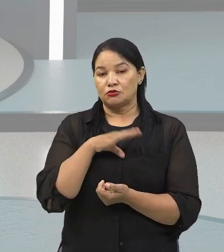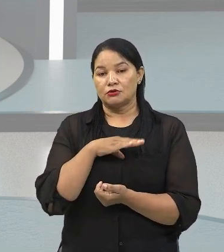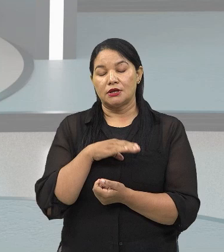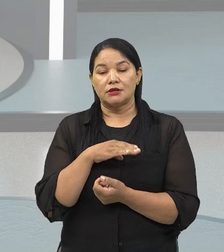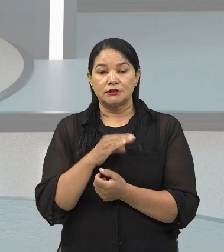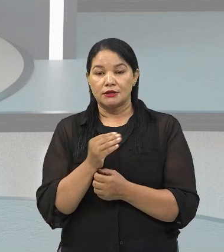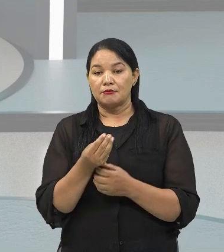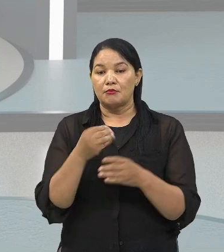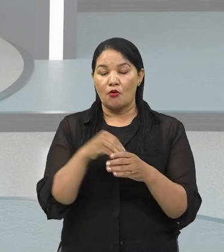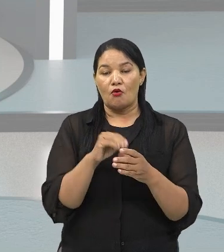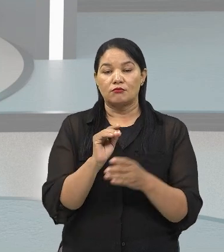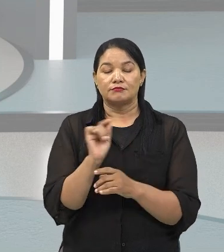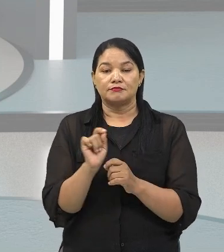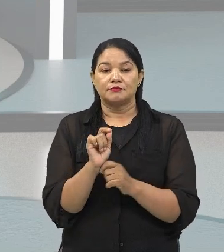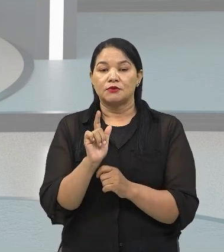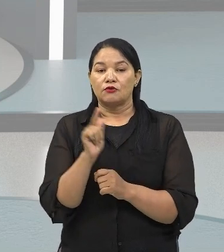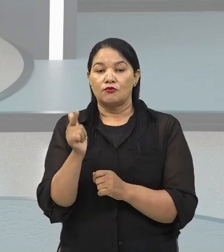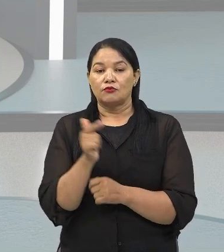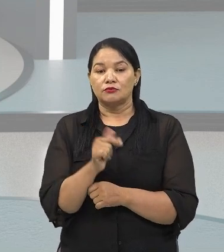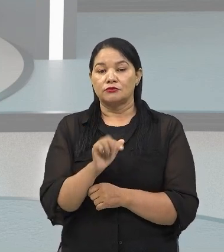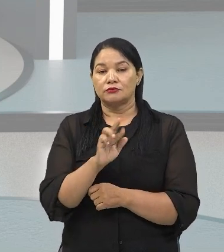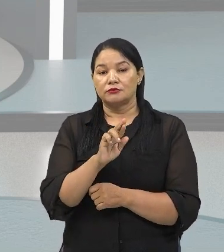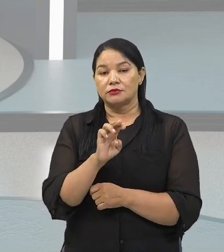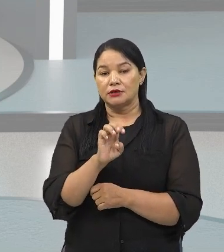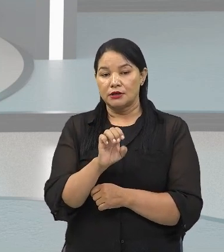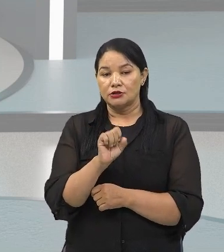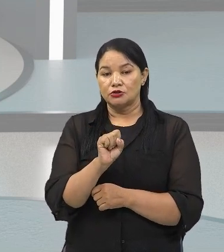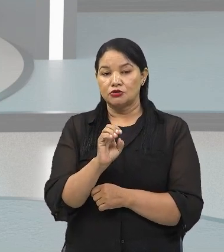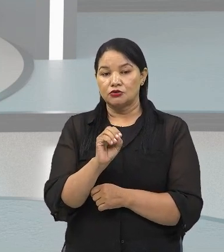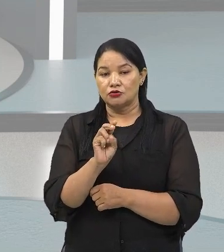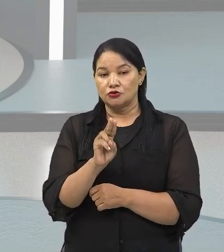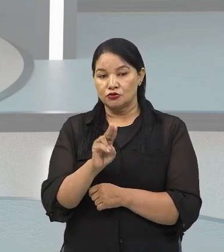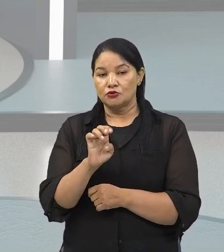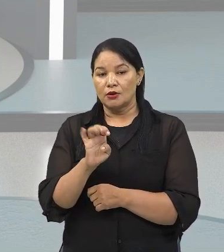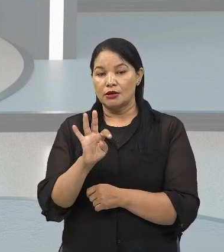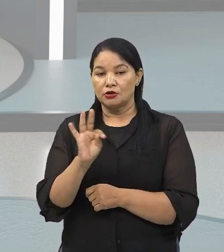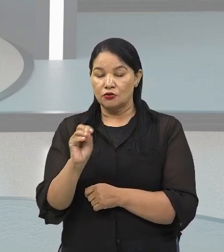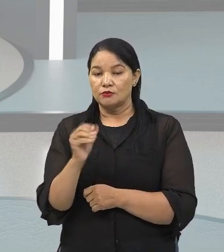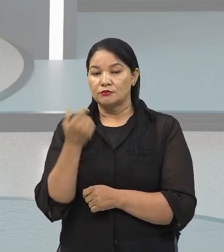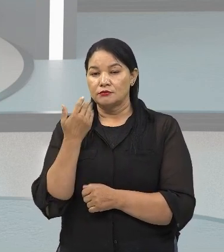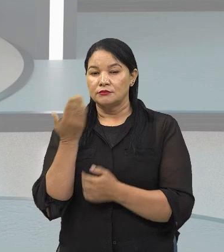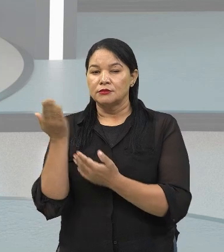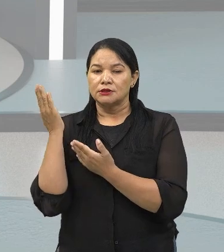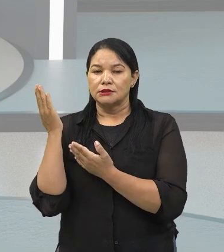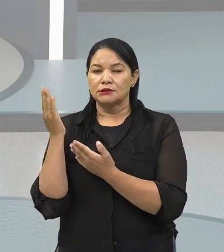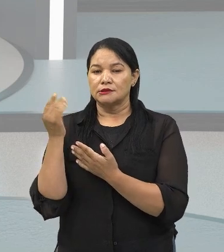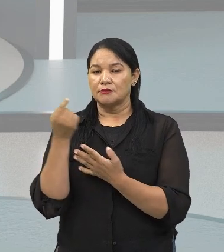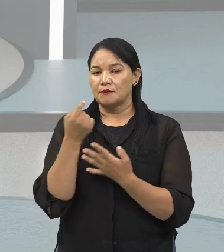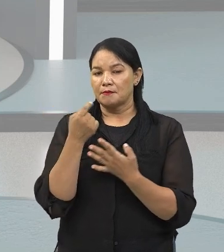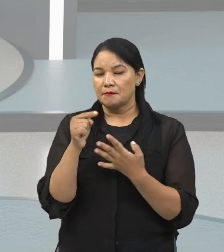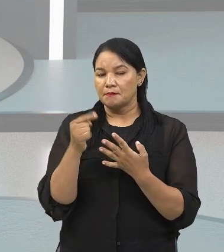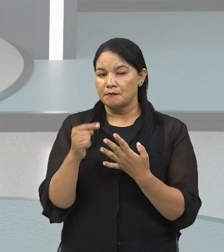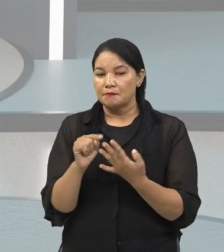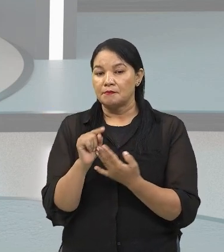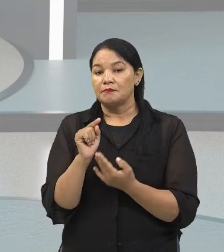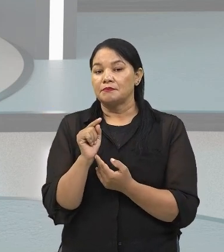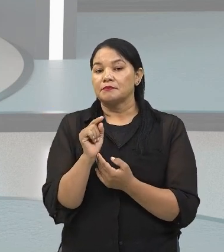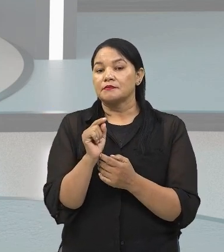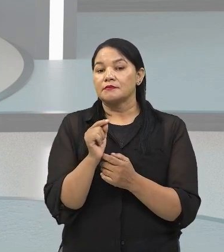verbo resolver. Esse verbo apareceu lá nos exemplos iniciais, né? Del